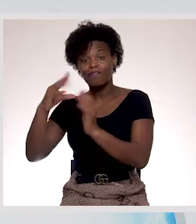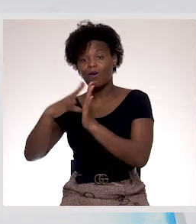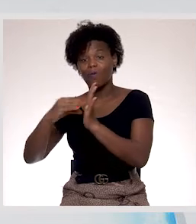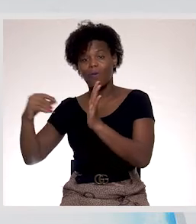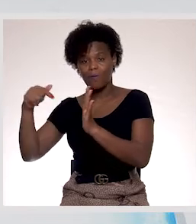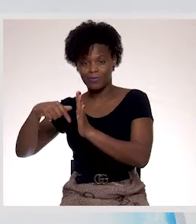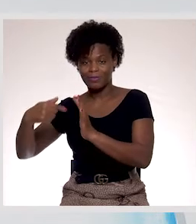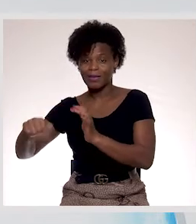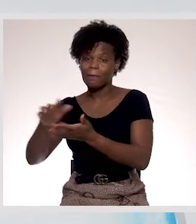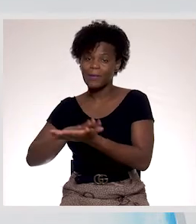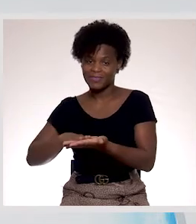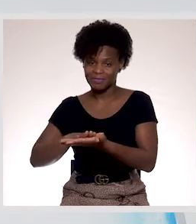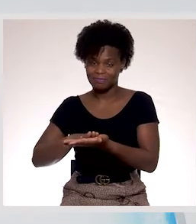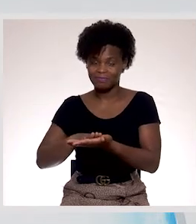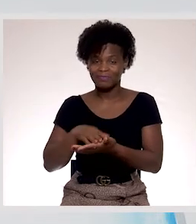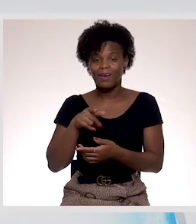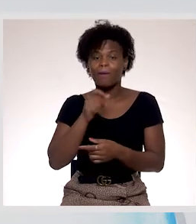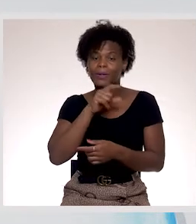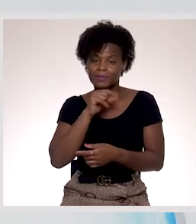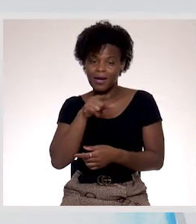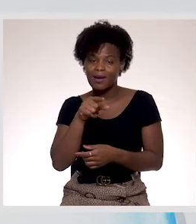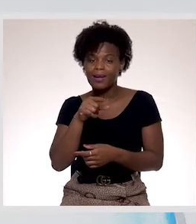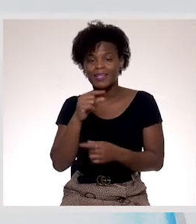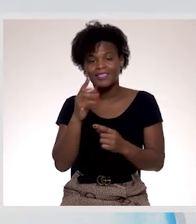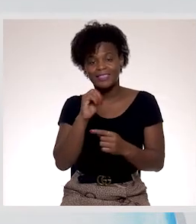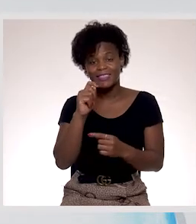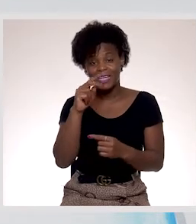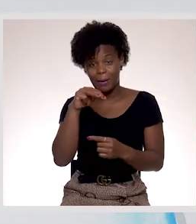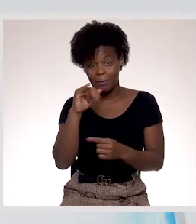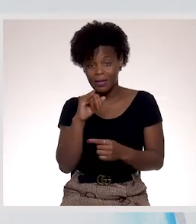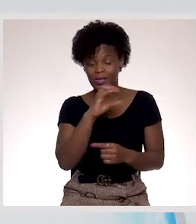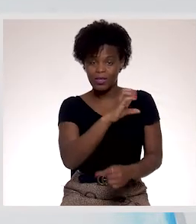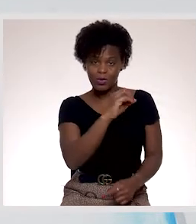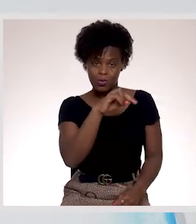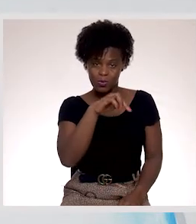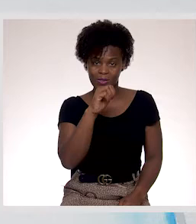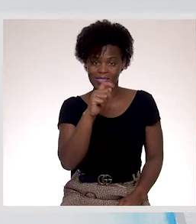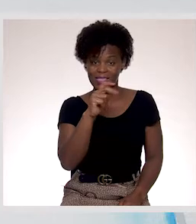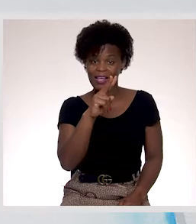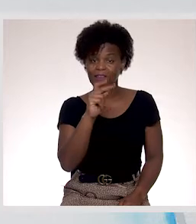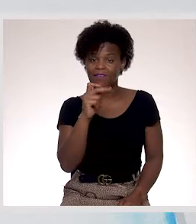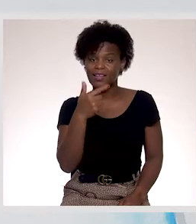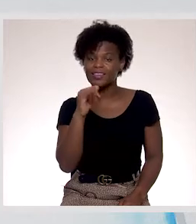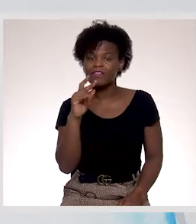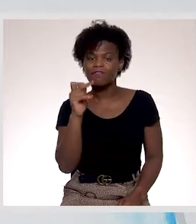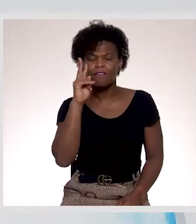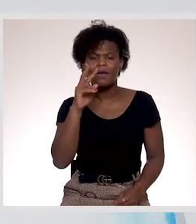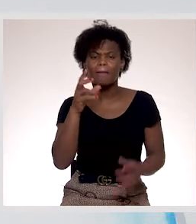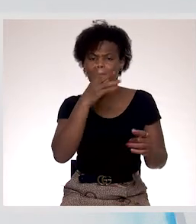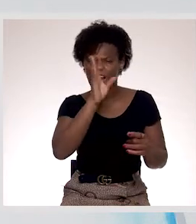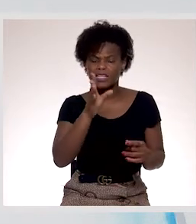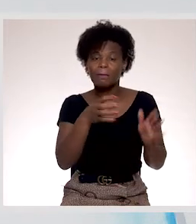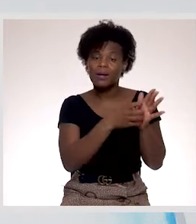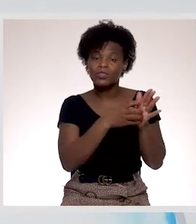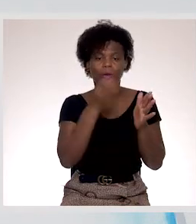nova formada por complementaridade das bases. É esta a hipótese semi-conservativa. Agora vamos ver na prática, através da imagem, como